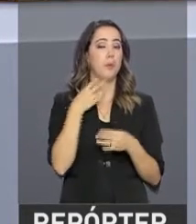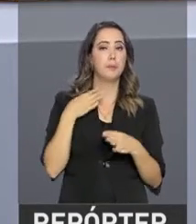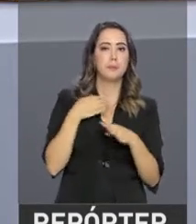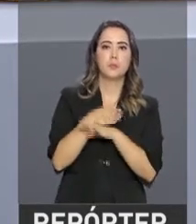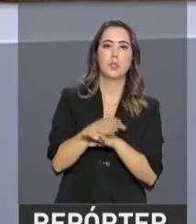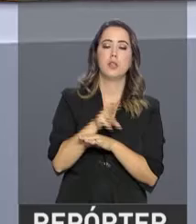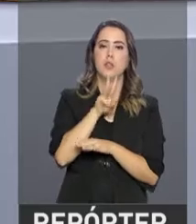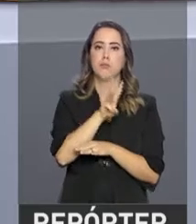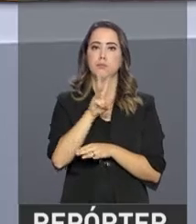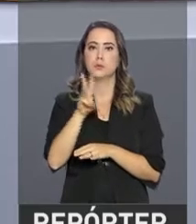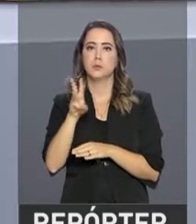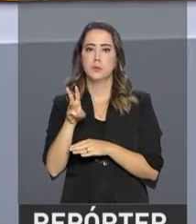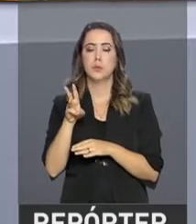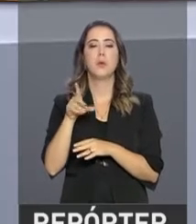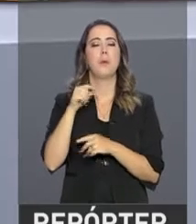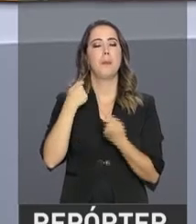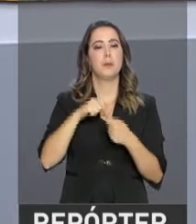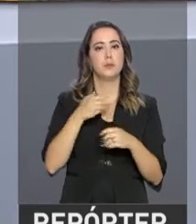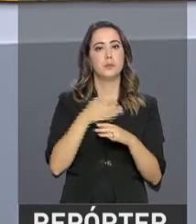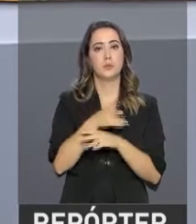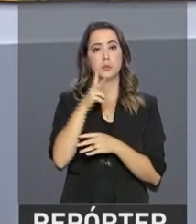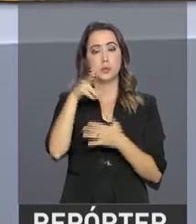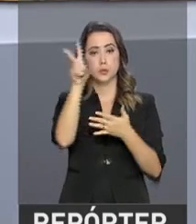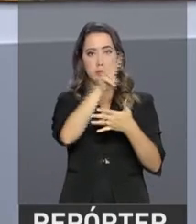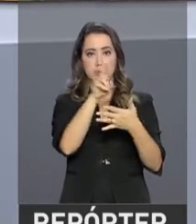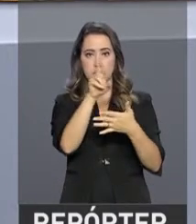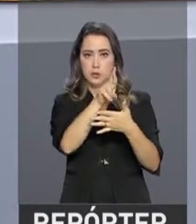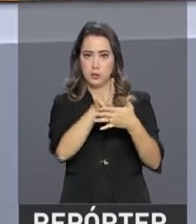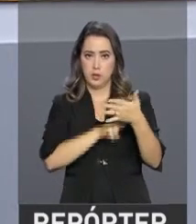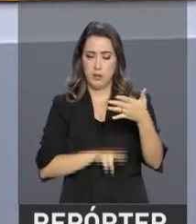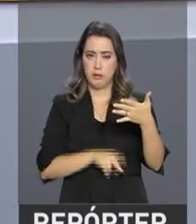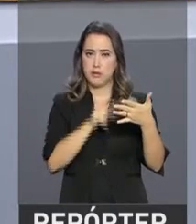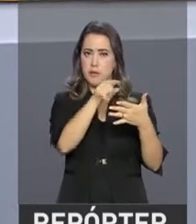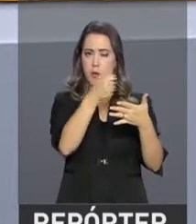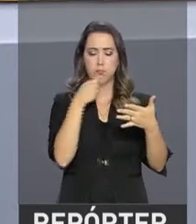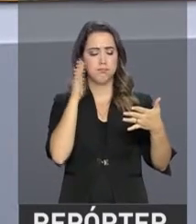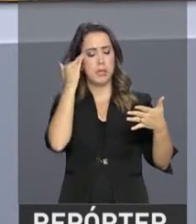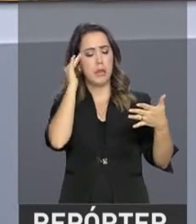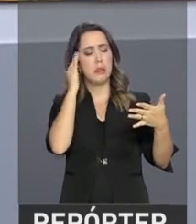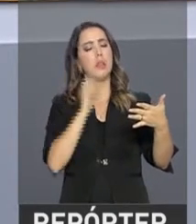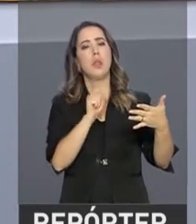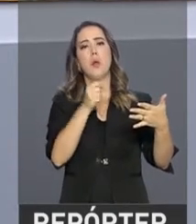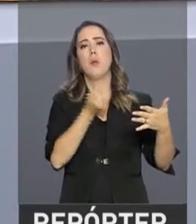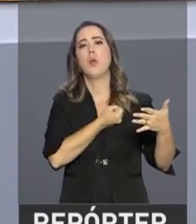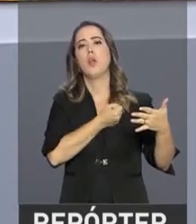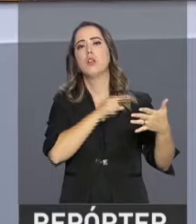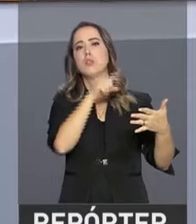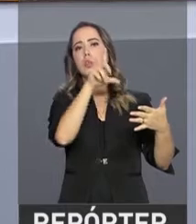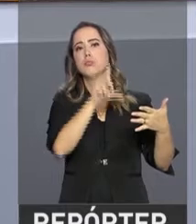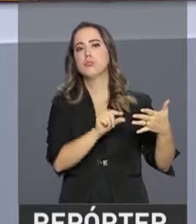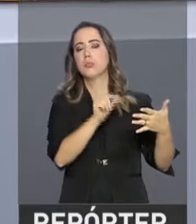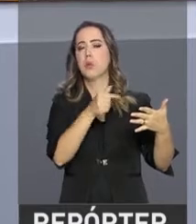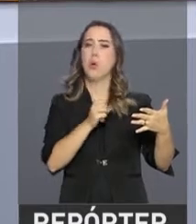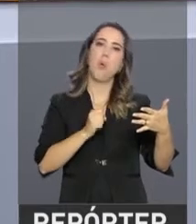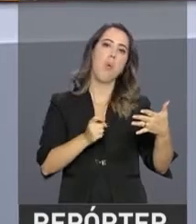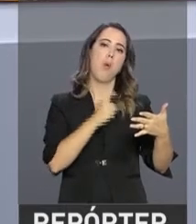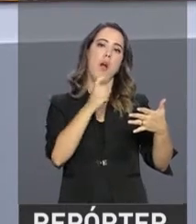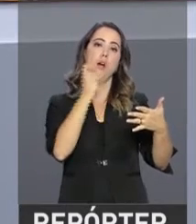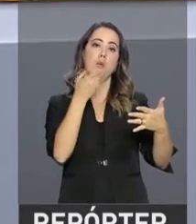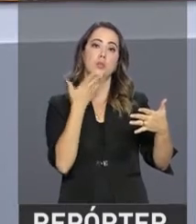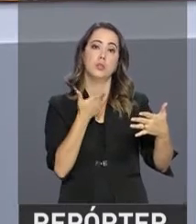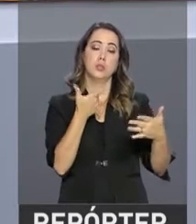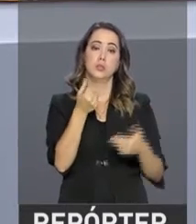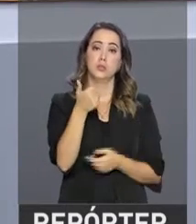para visualizar a correção do texto a divulgação permite ao estudante entender o motivo da nota da redação do enem em 2017